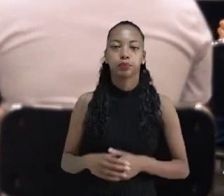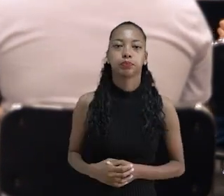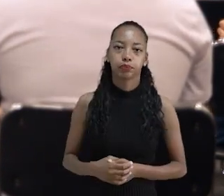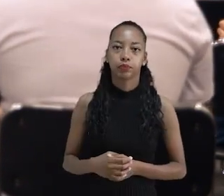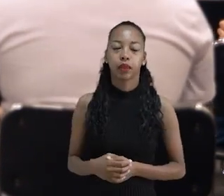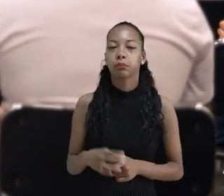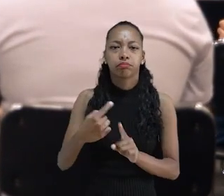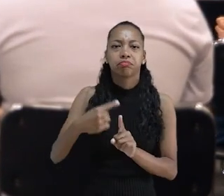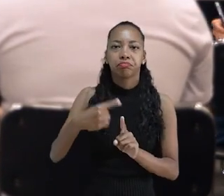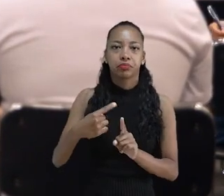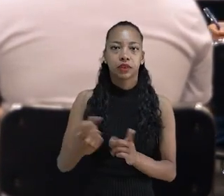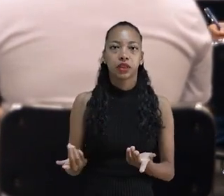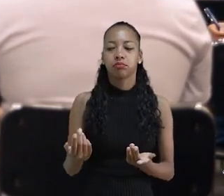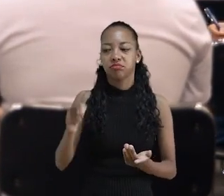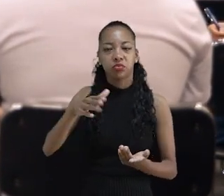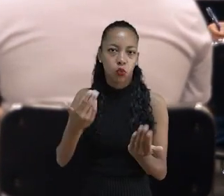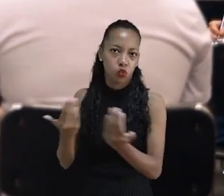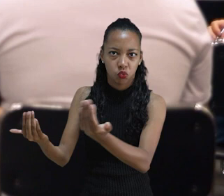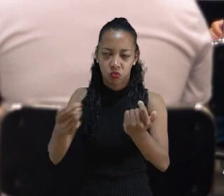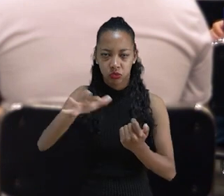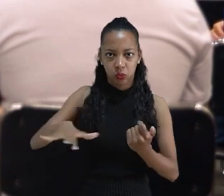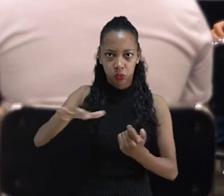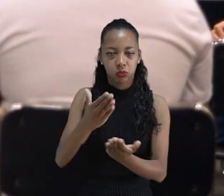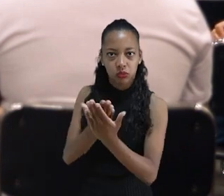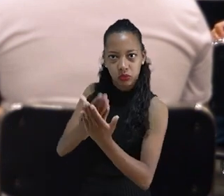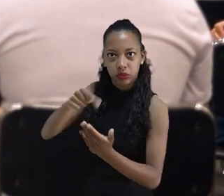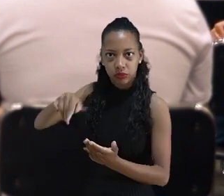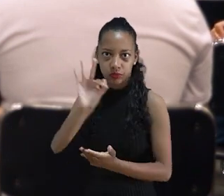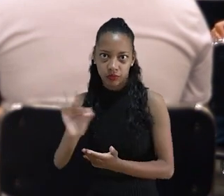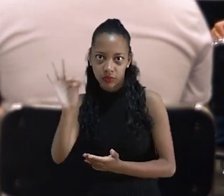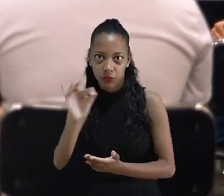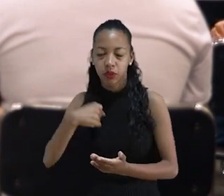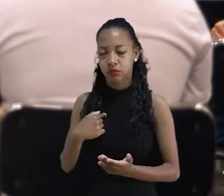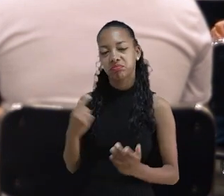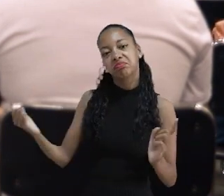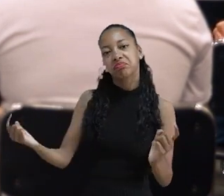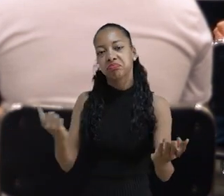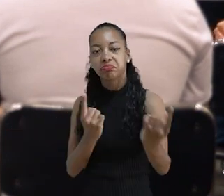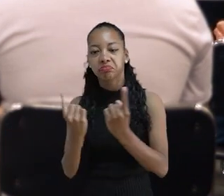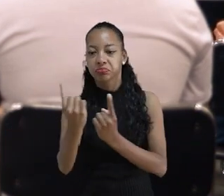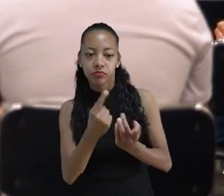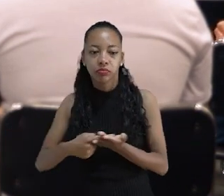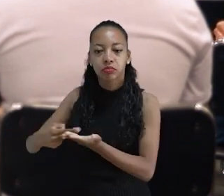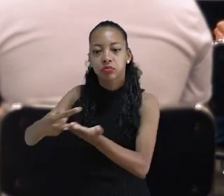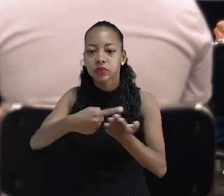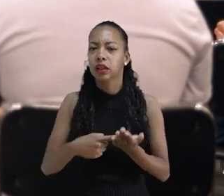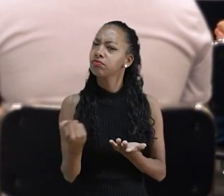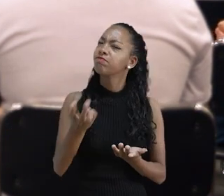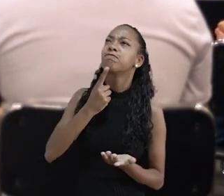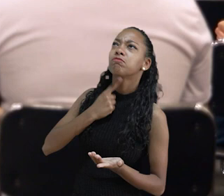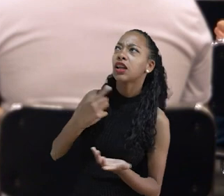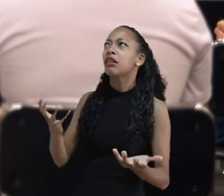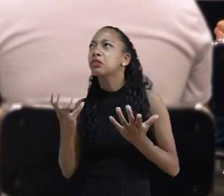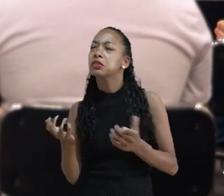eh de um encontro de estudantes da aquela Universidade que tão querendo muito